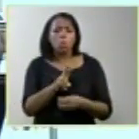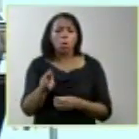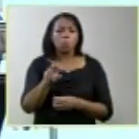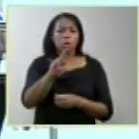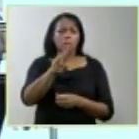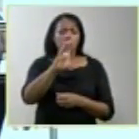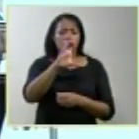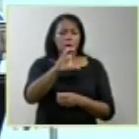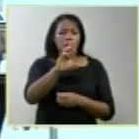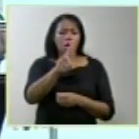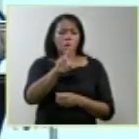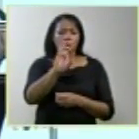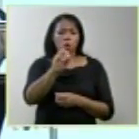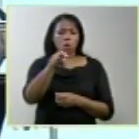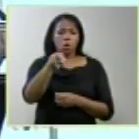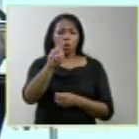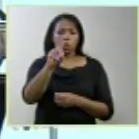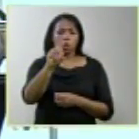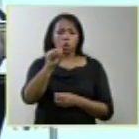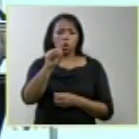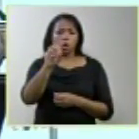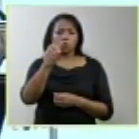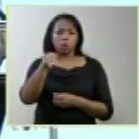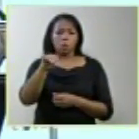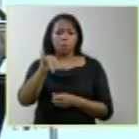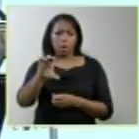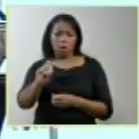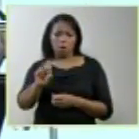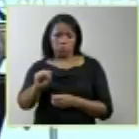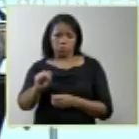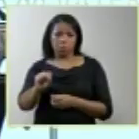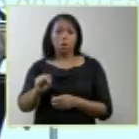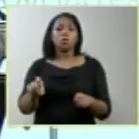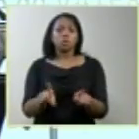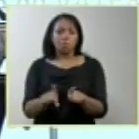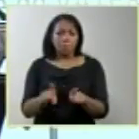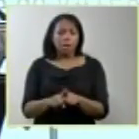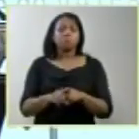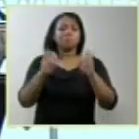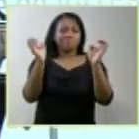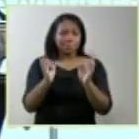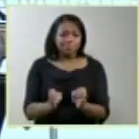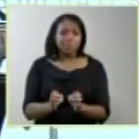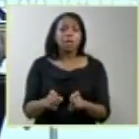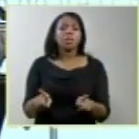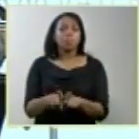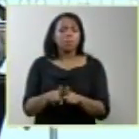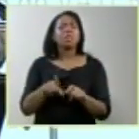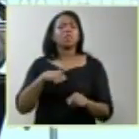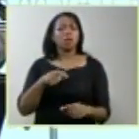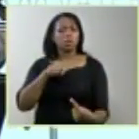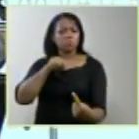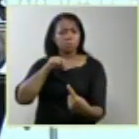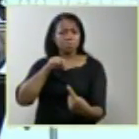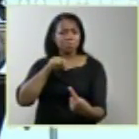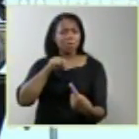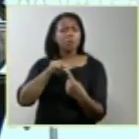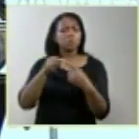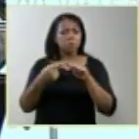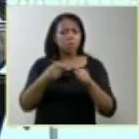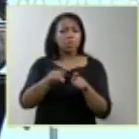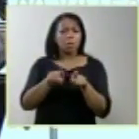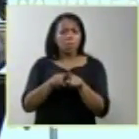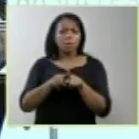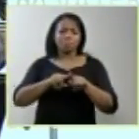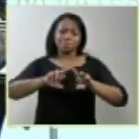como a trissomia do cromossomo 18, 13, triploidias e alterações estruturais. Ela pode estar associada a mais de 20